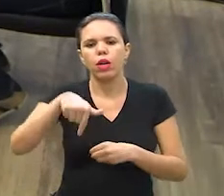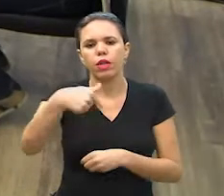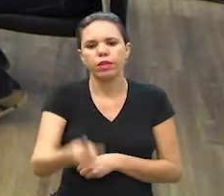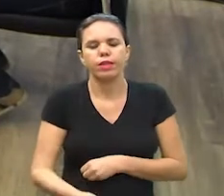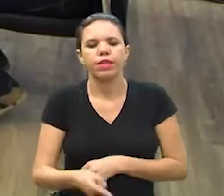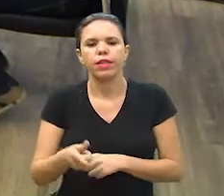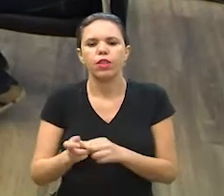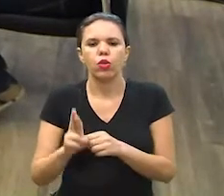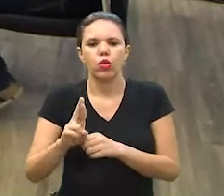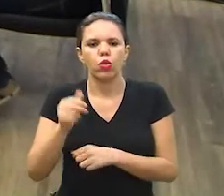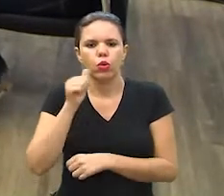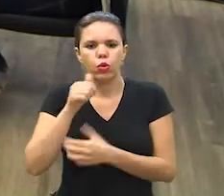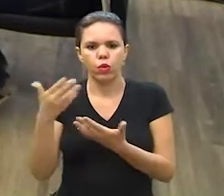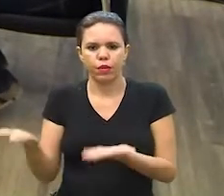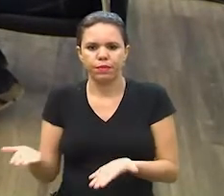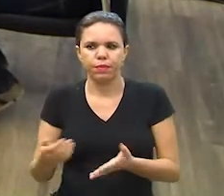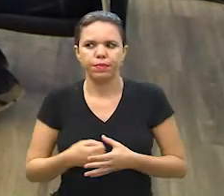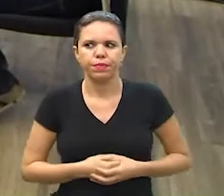a Carmen.